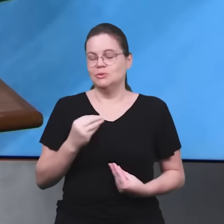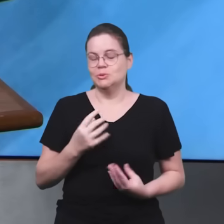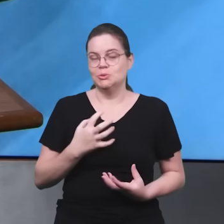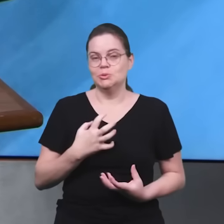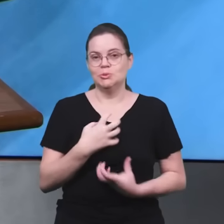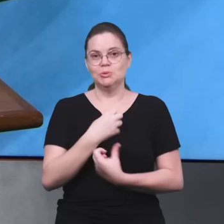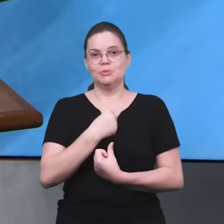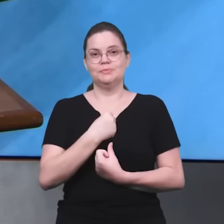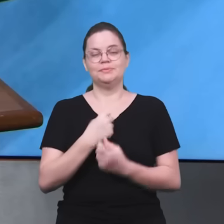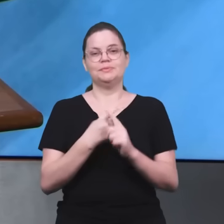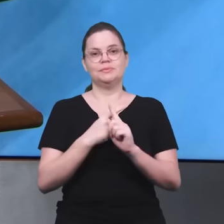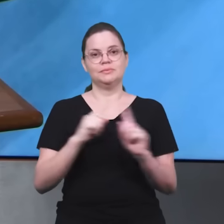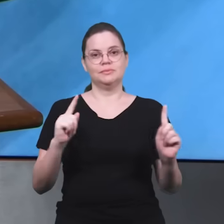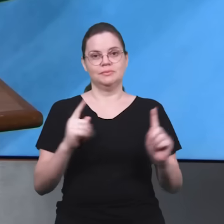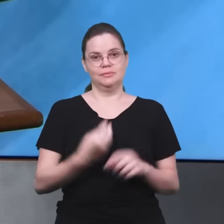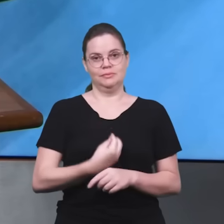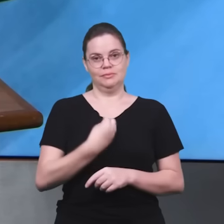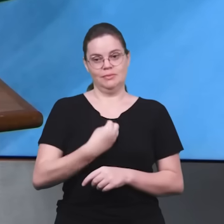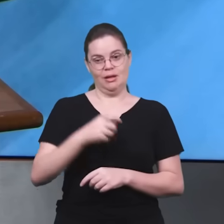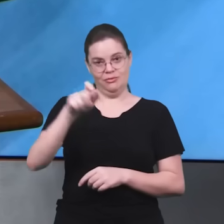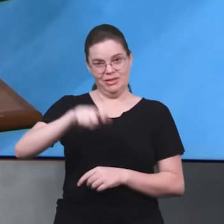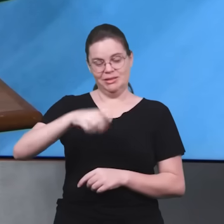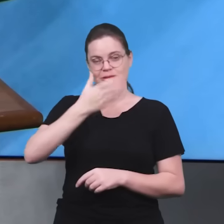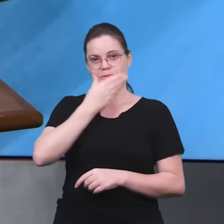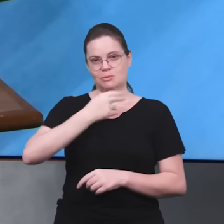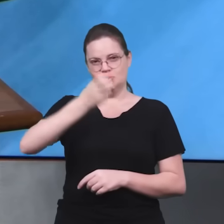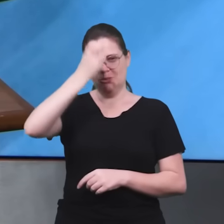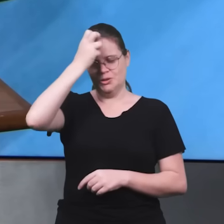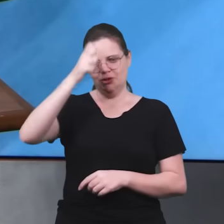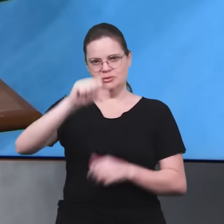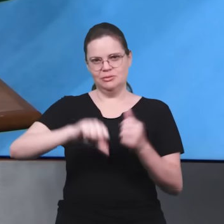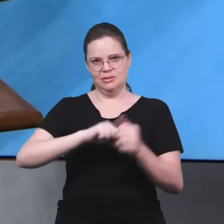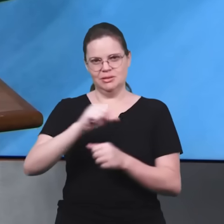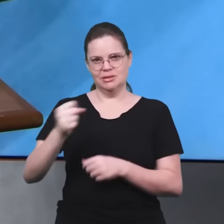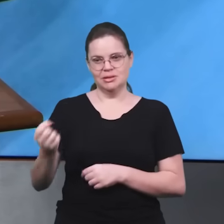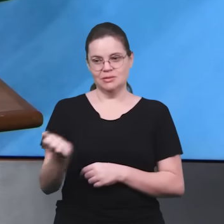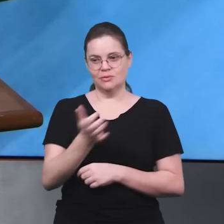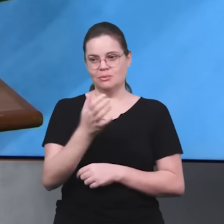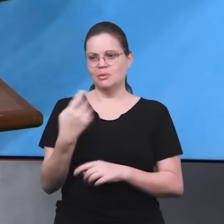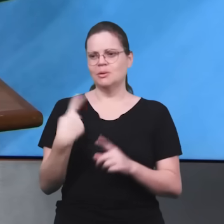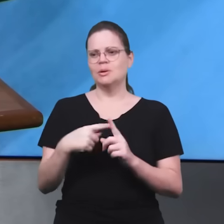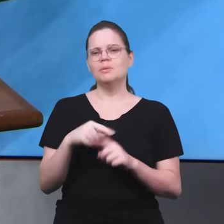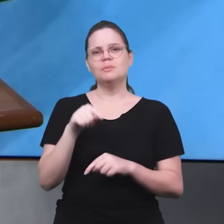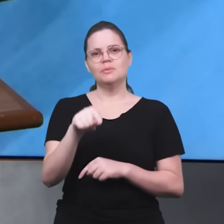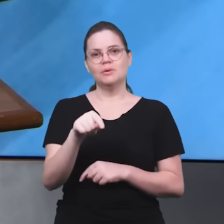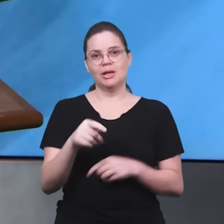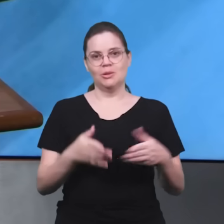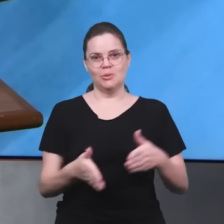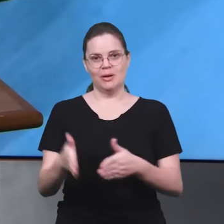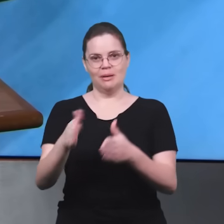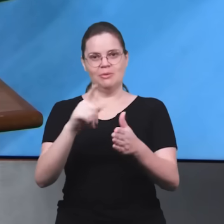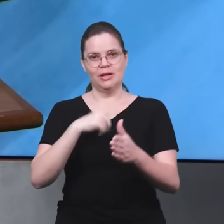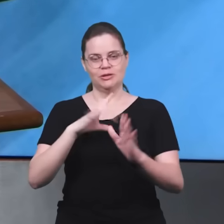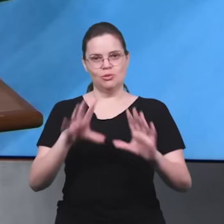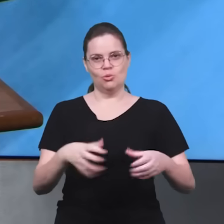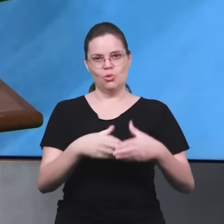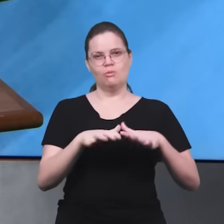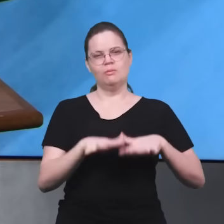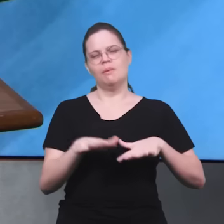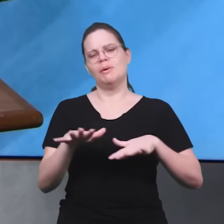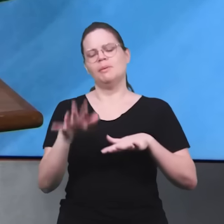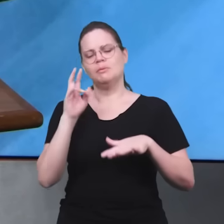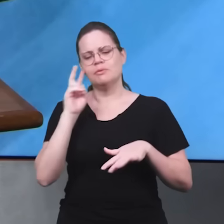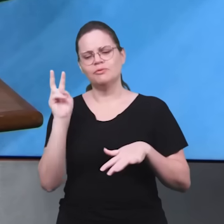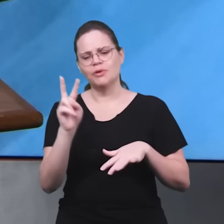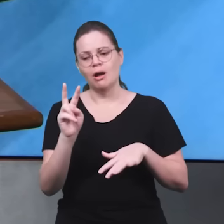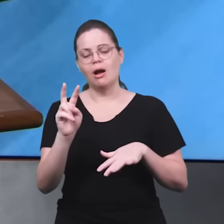a vida dele mudou, porque no caminho que ele estava, chegou um grupo e aquele grupo deu o que ele